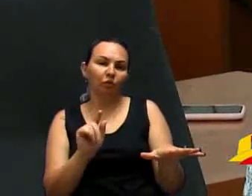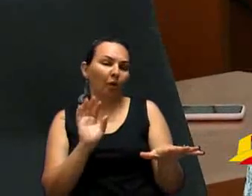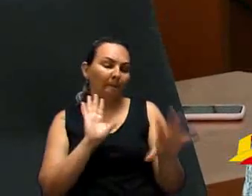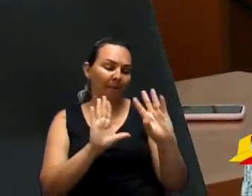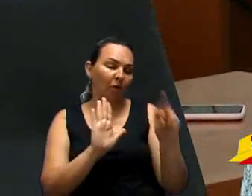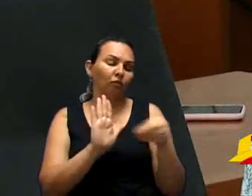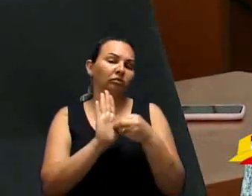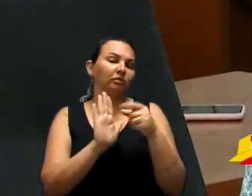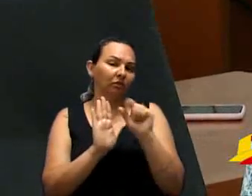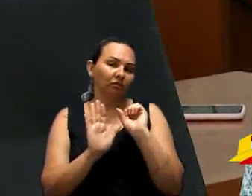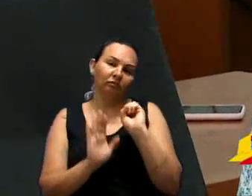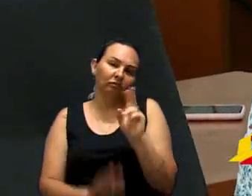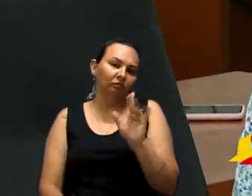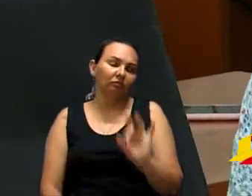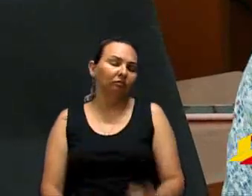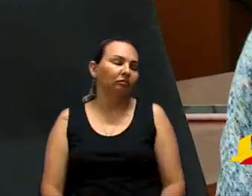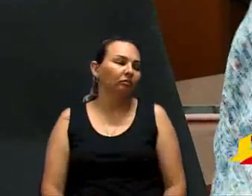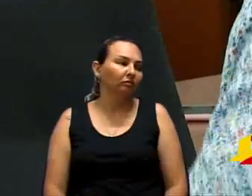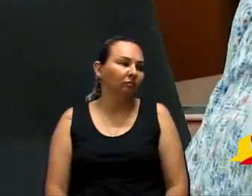aqui